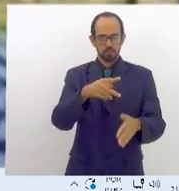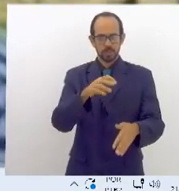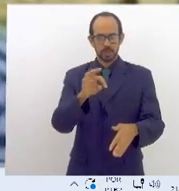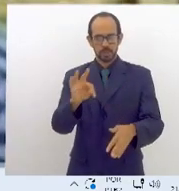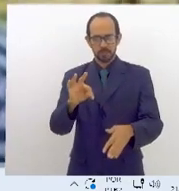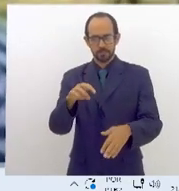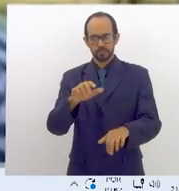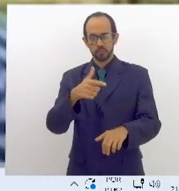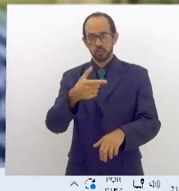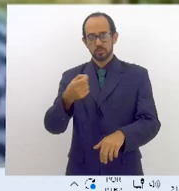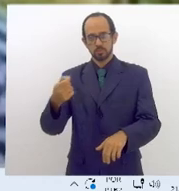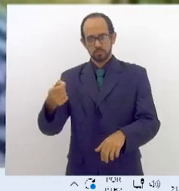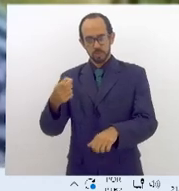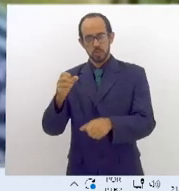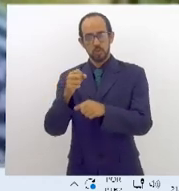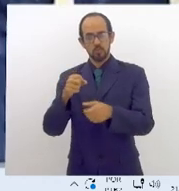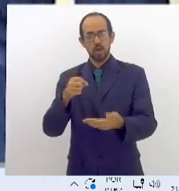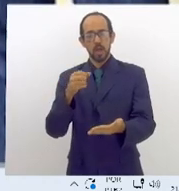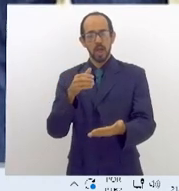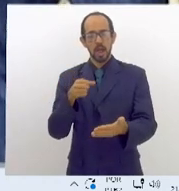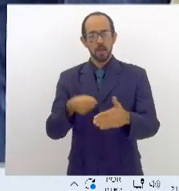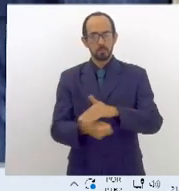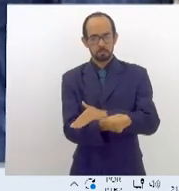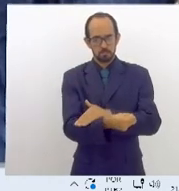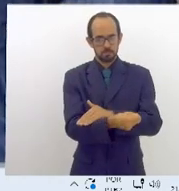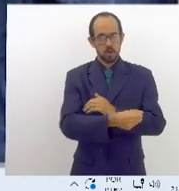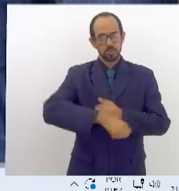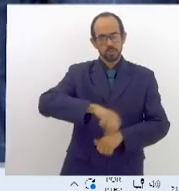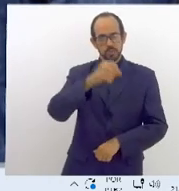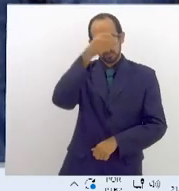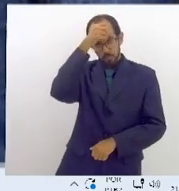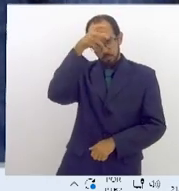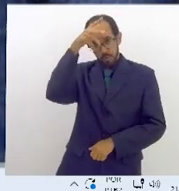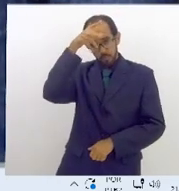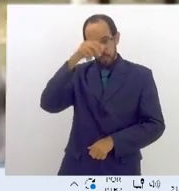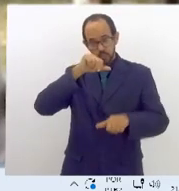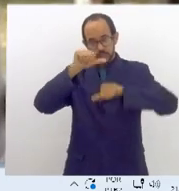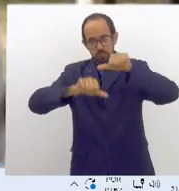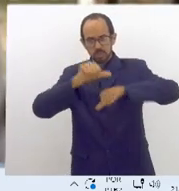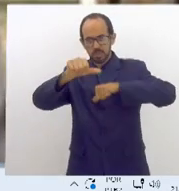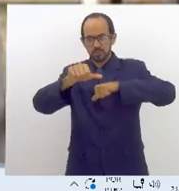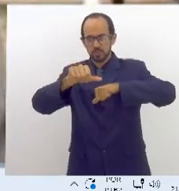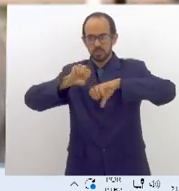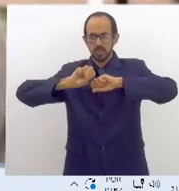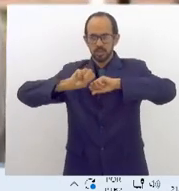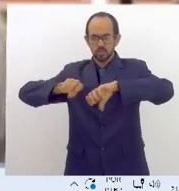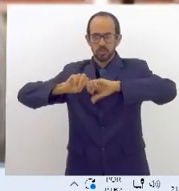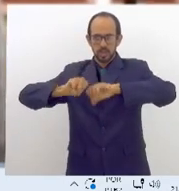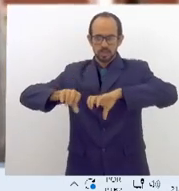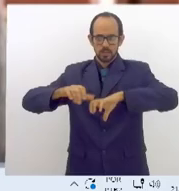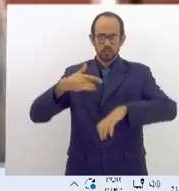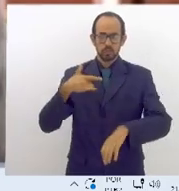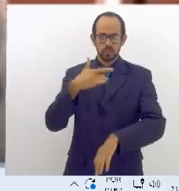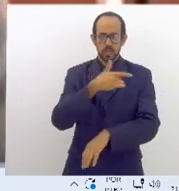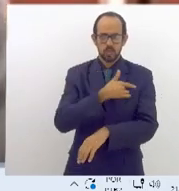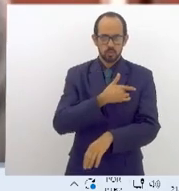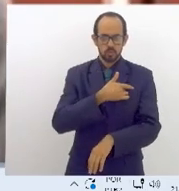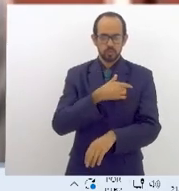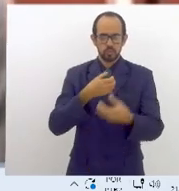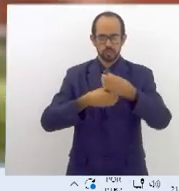vez para a Prefeitura de Paracambi onde fez uma transformação nas áreas de educação saúde e